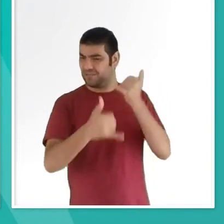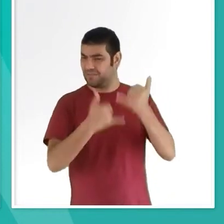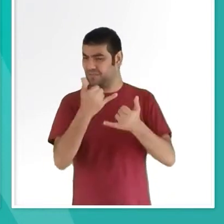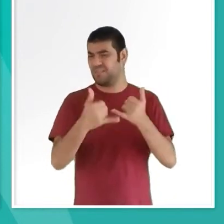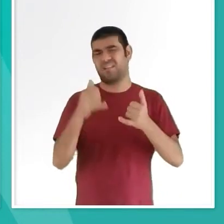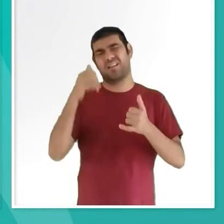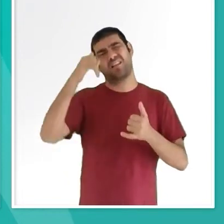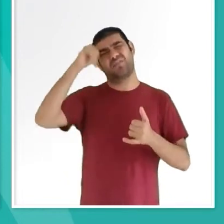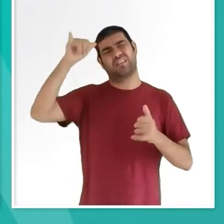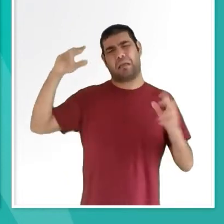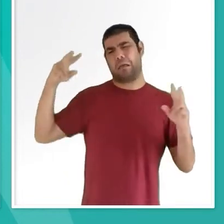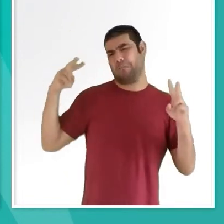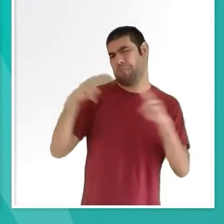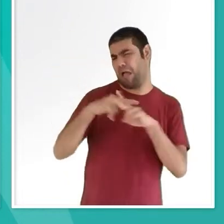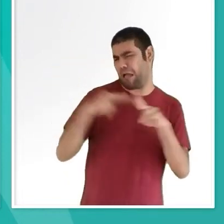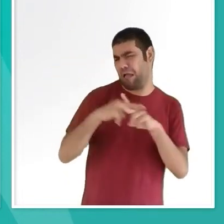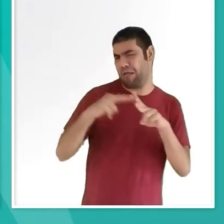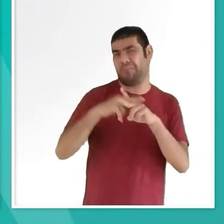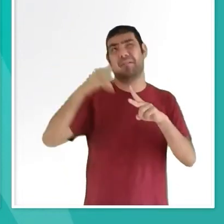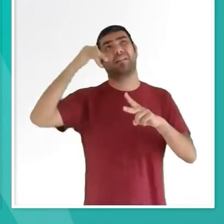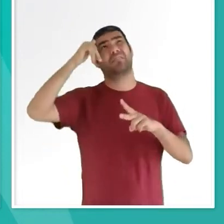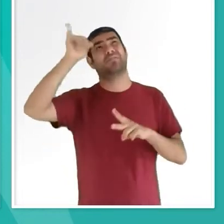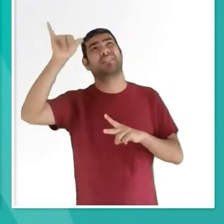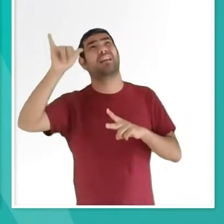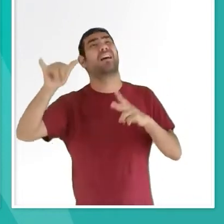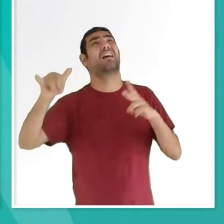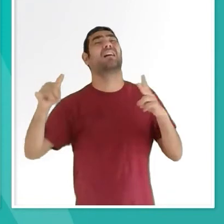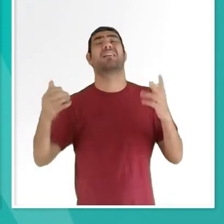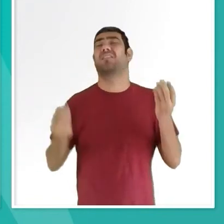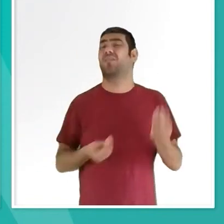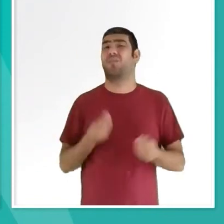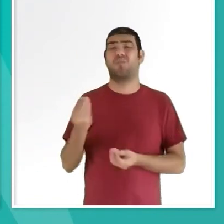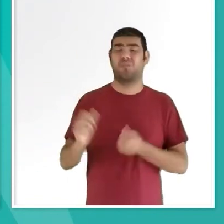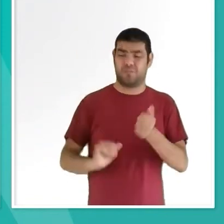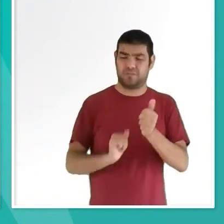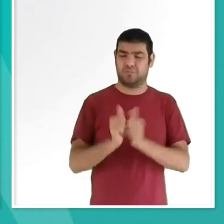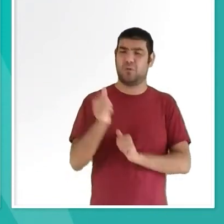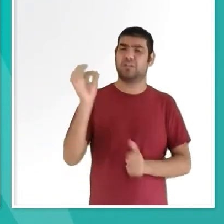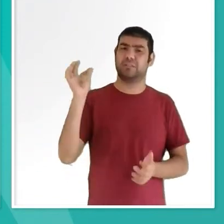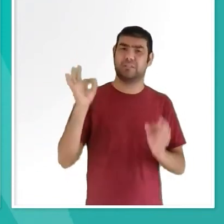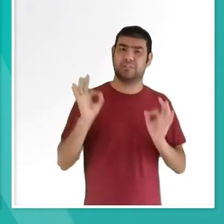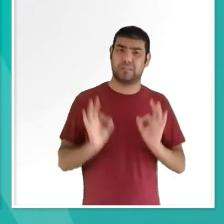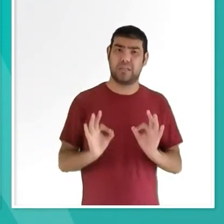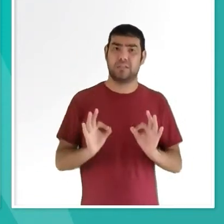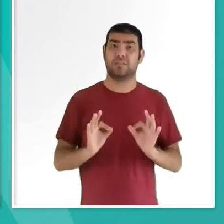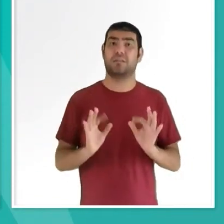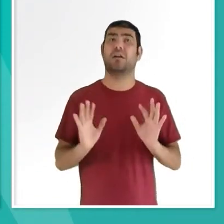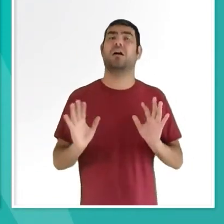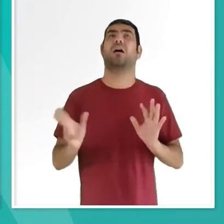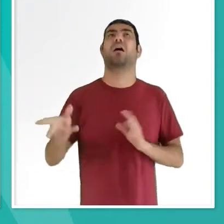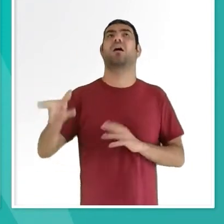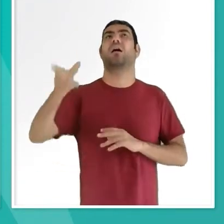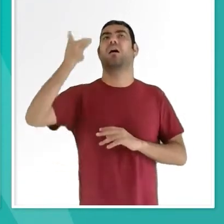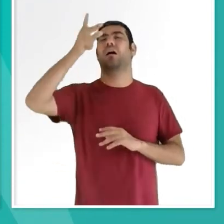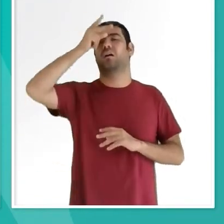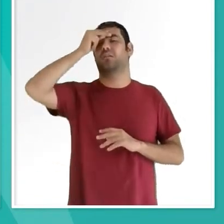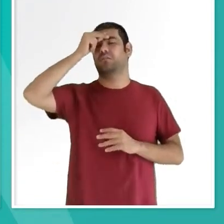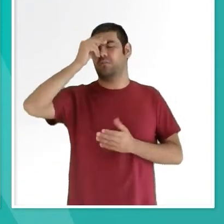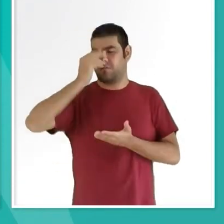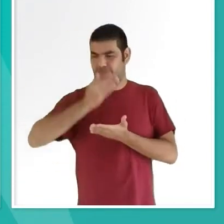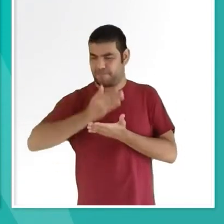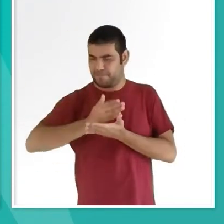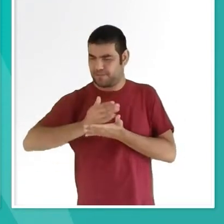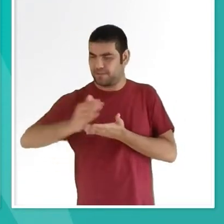e fique melhor de ser jogado, vire um esporte mesmo? Aí então é que começaram, né, algumas pessoas